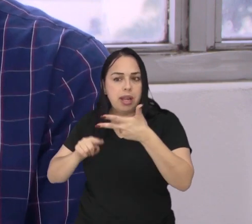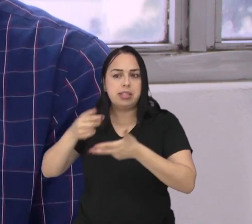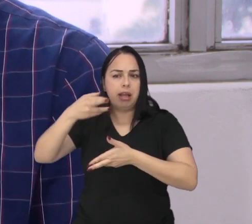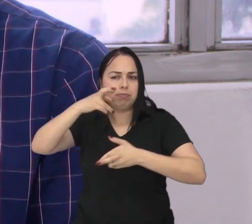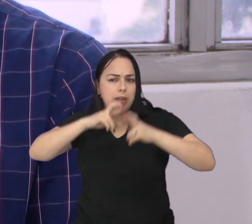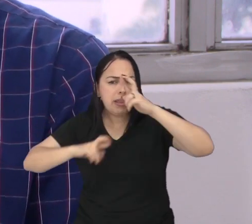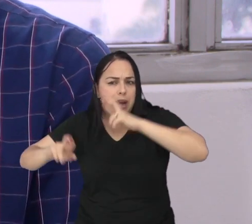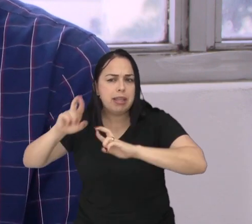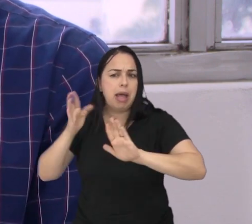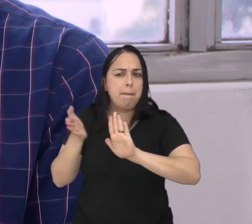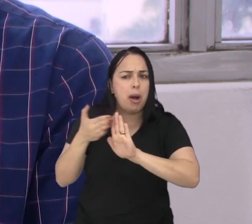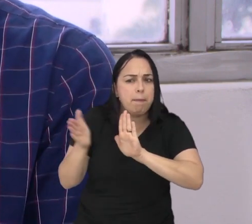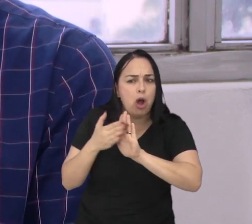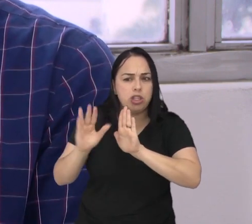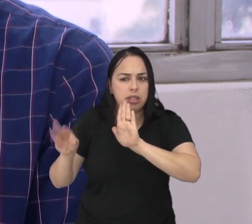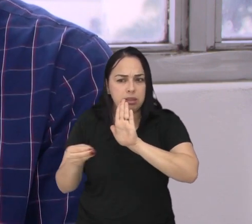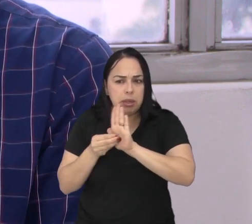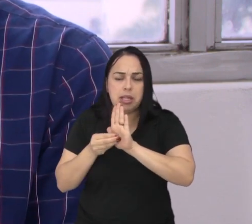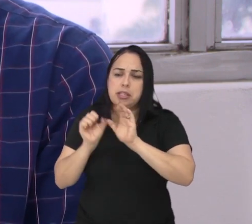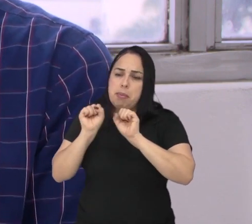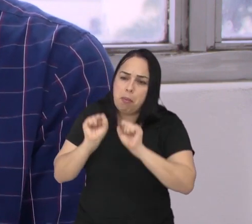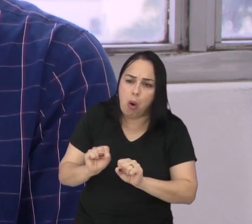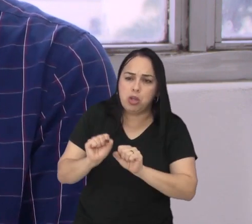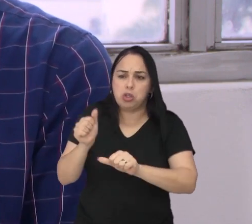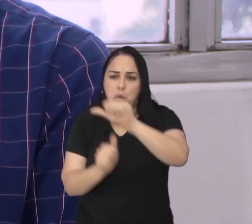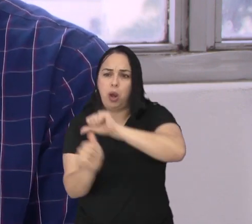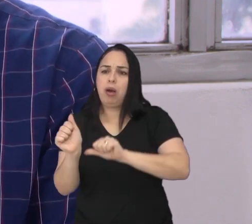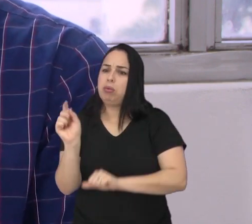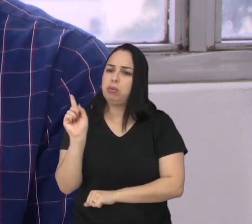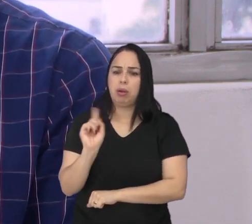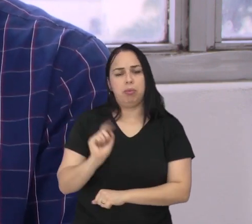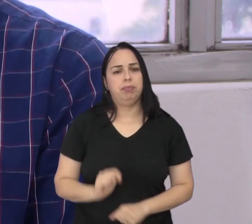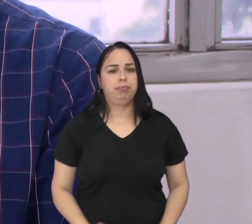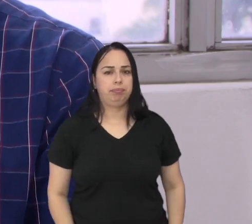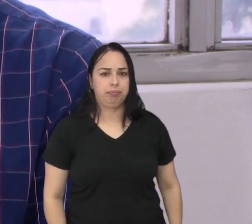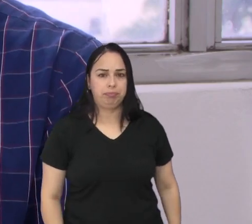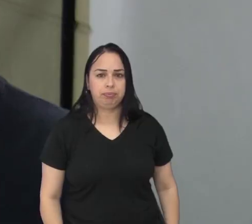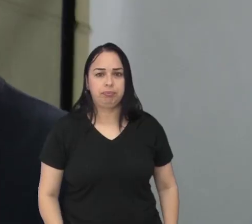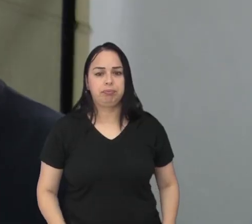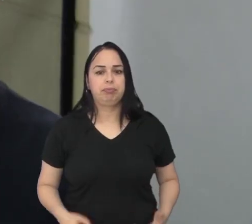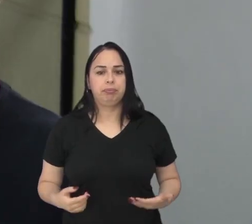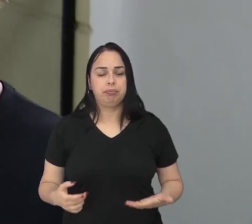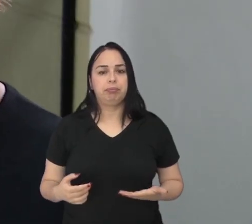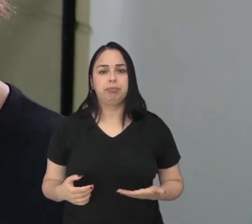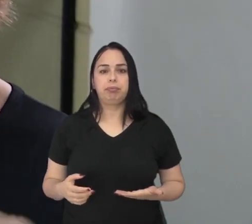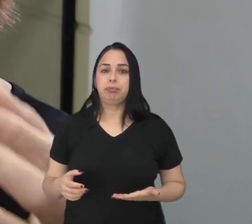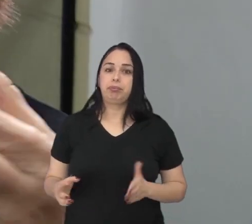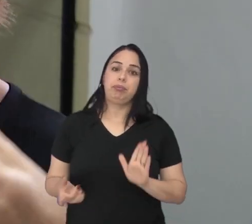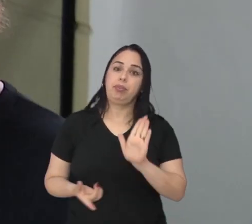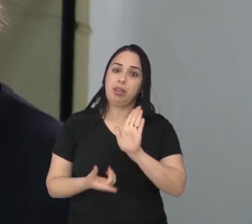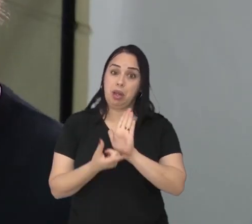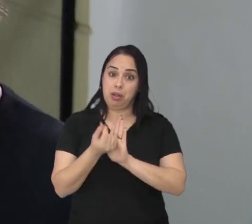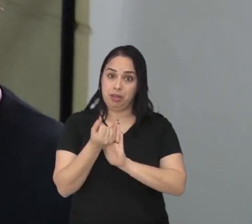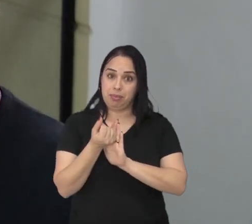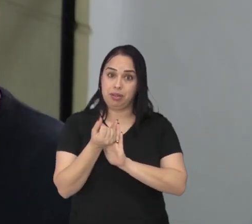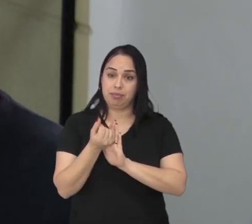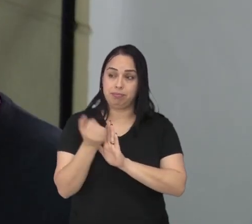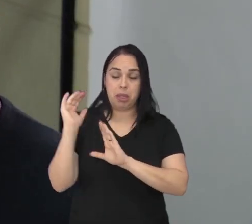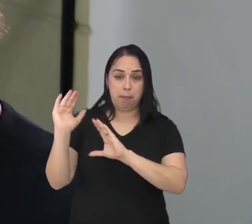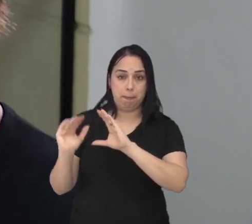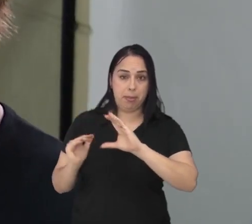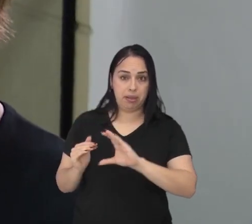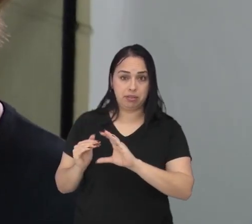política, para ver a possibilidade de atendimento ou não das emendas. O orçamento vai